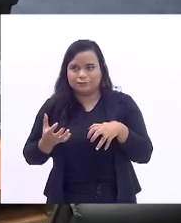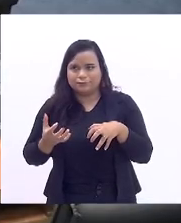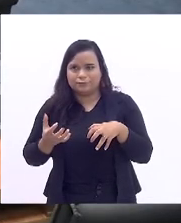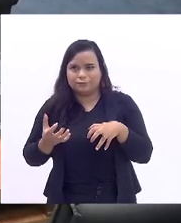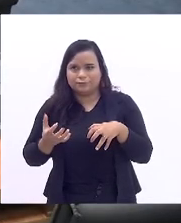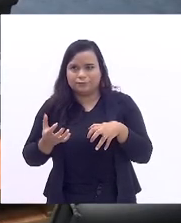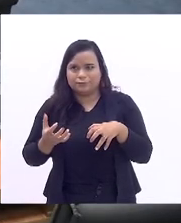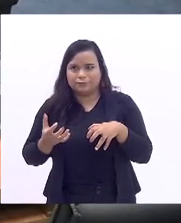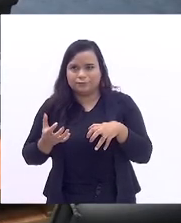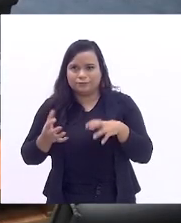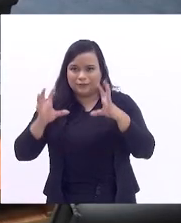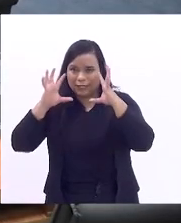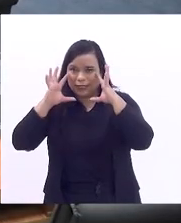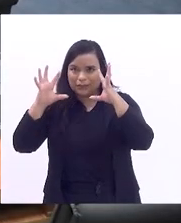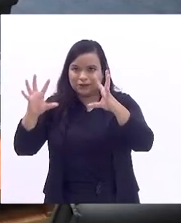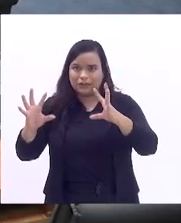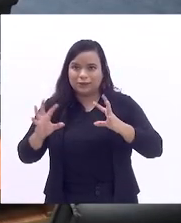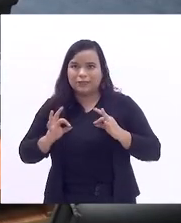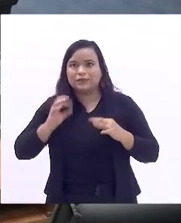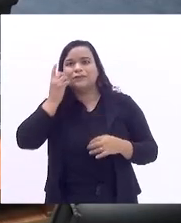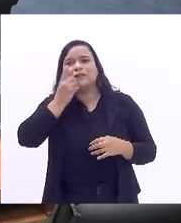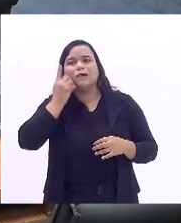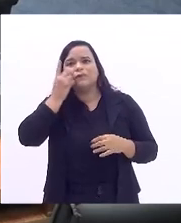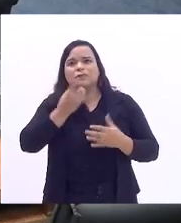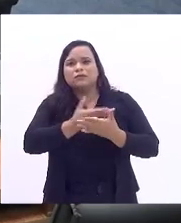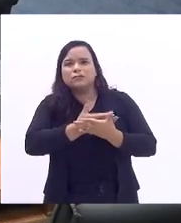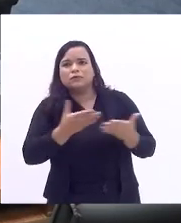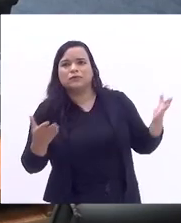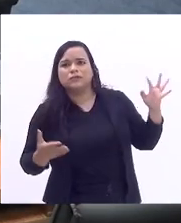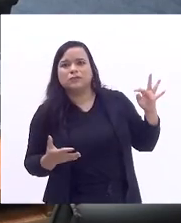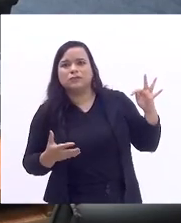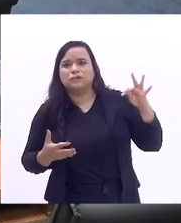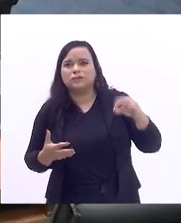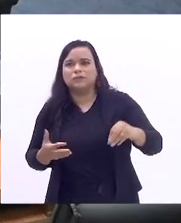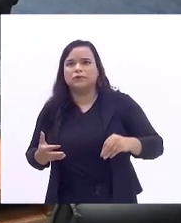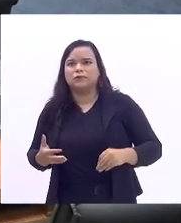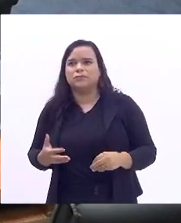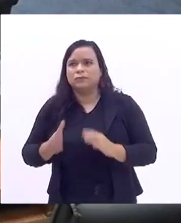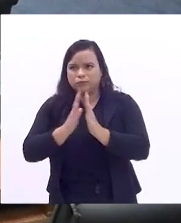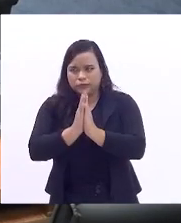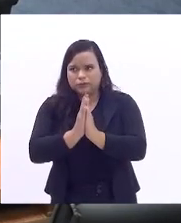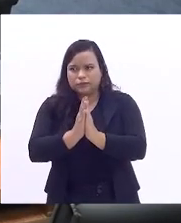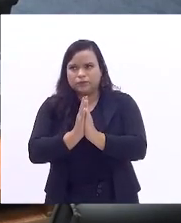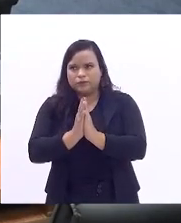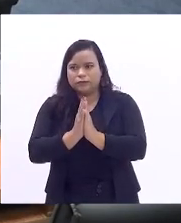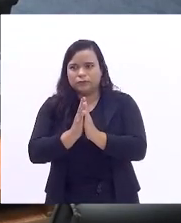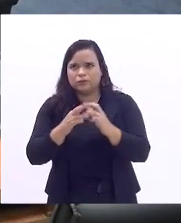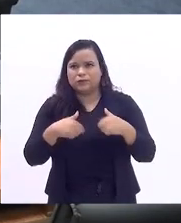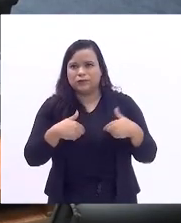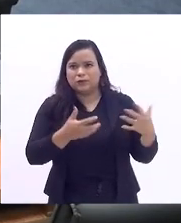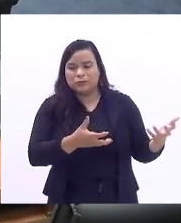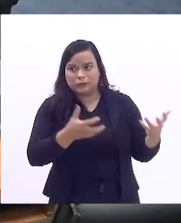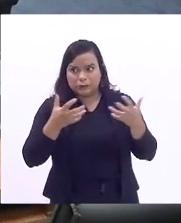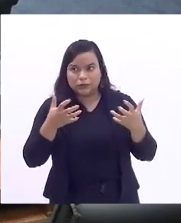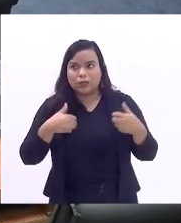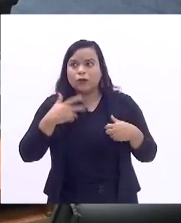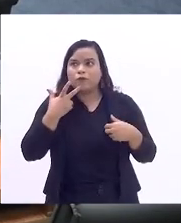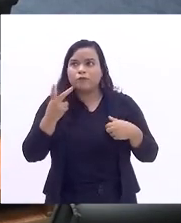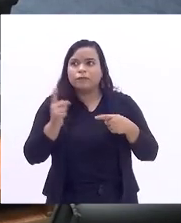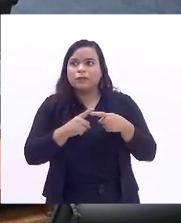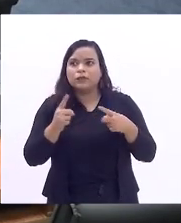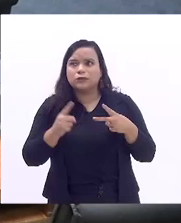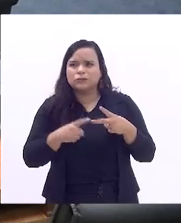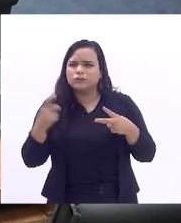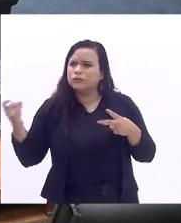a atenção aí aos de senhores deputados deputada é eu queria tanto falar duas